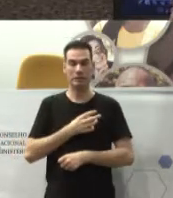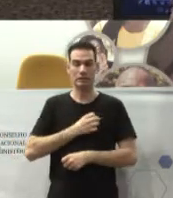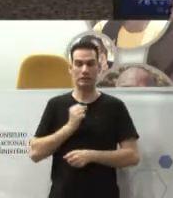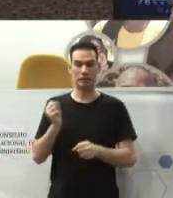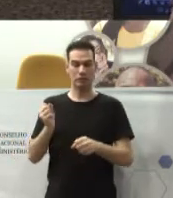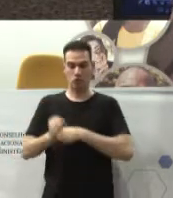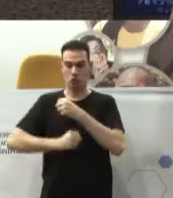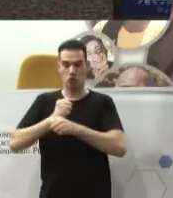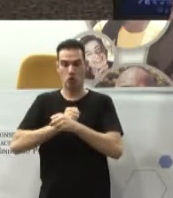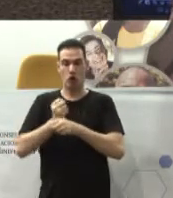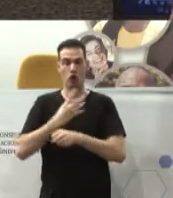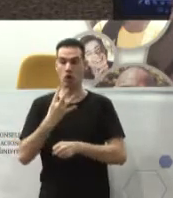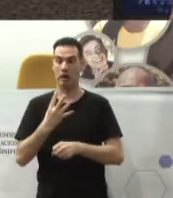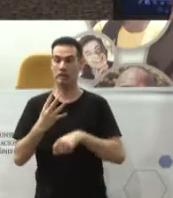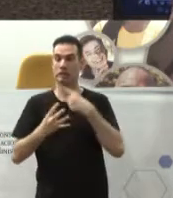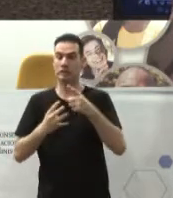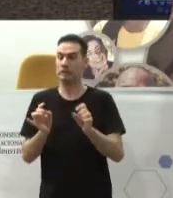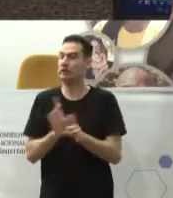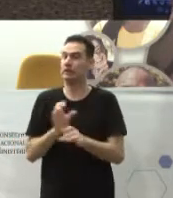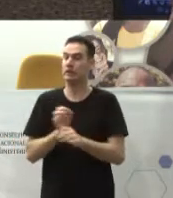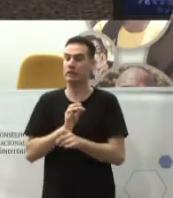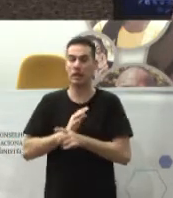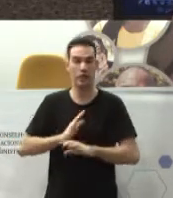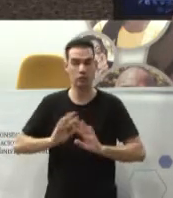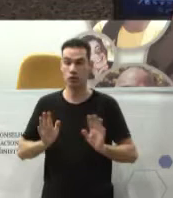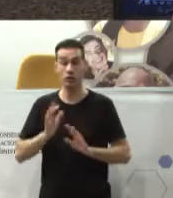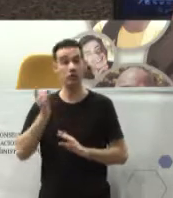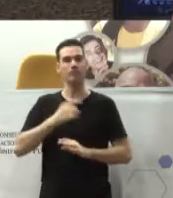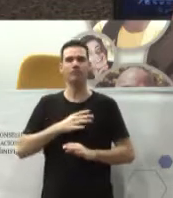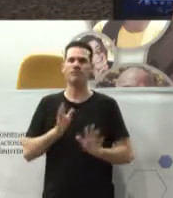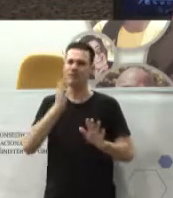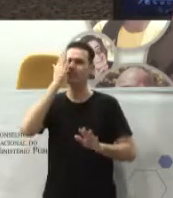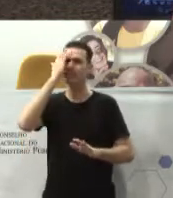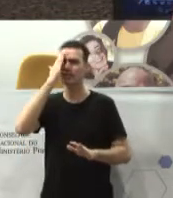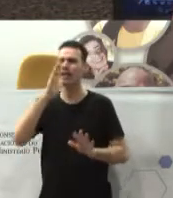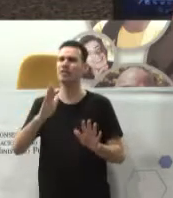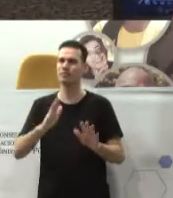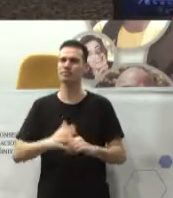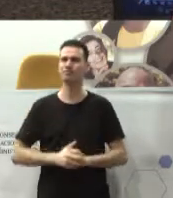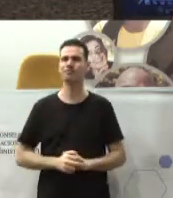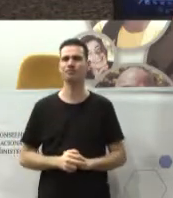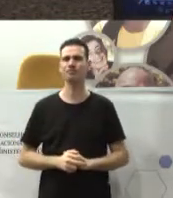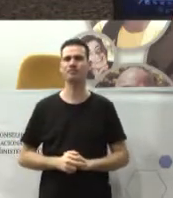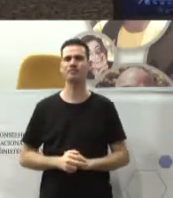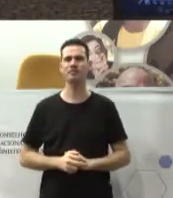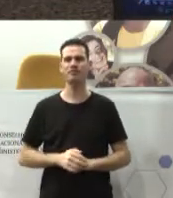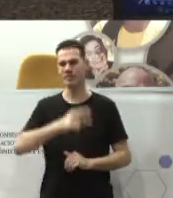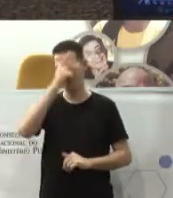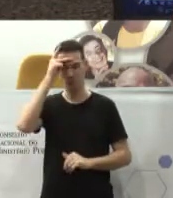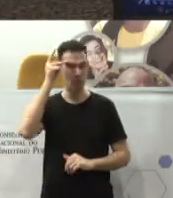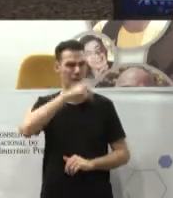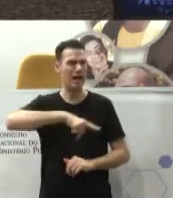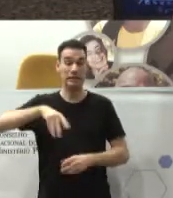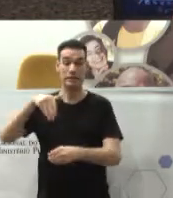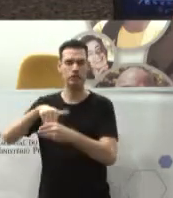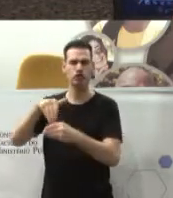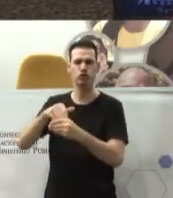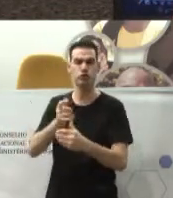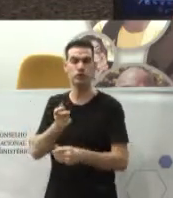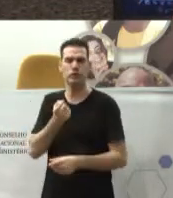essa temática que é de extrema importância. Então, esse populismo eleitoral,